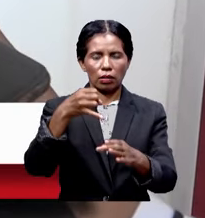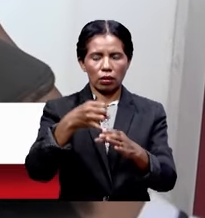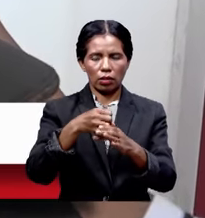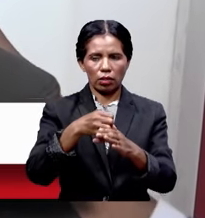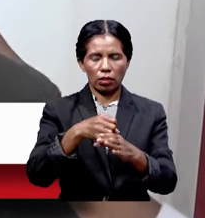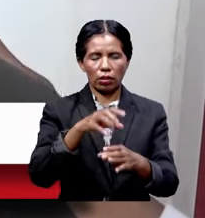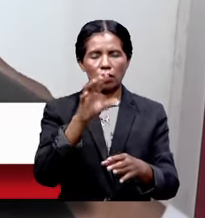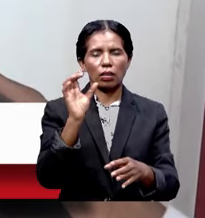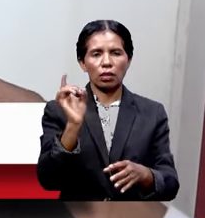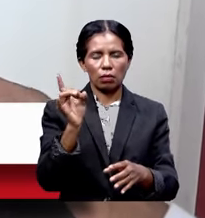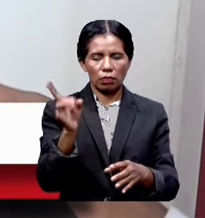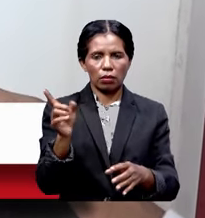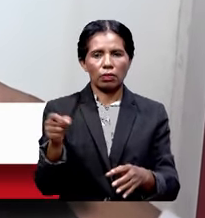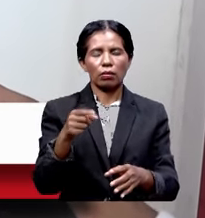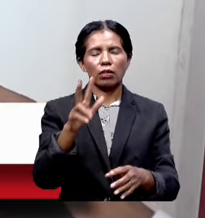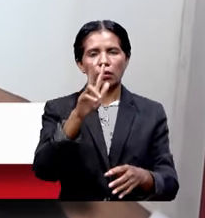80,2%.